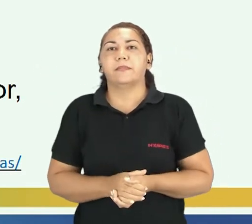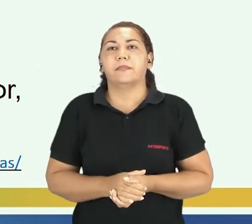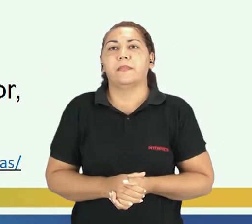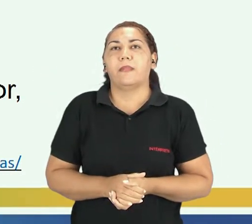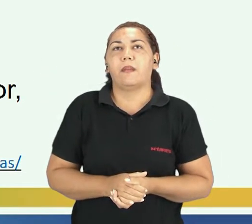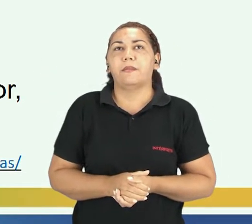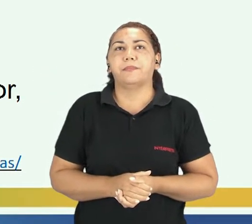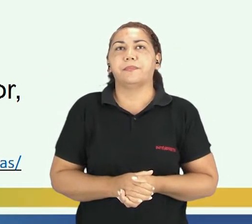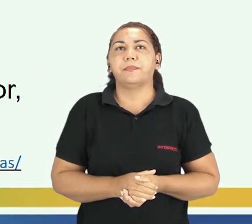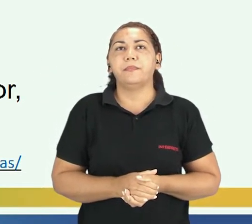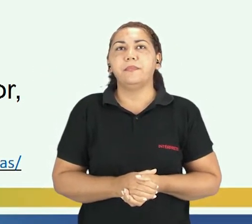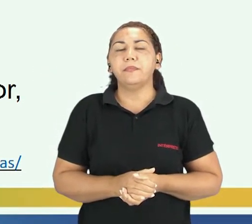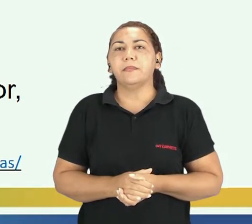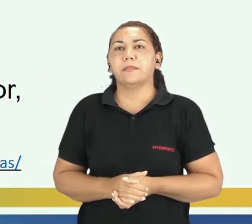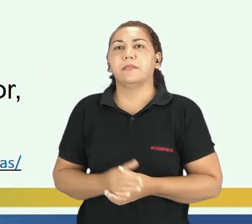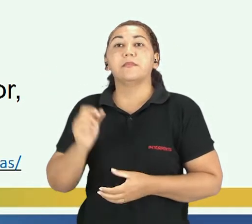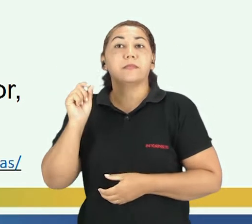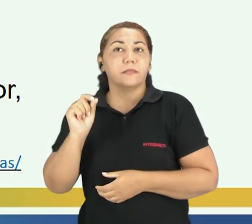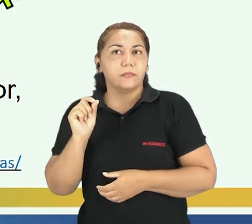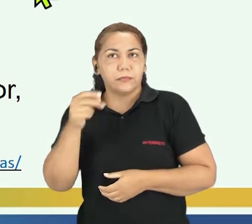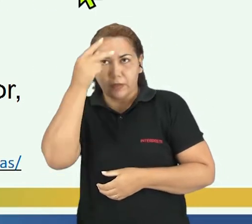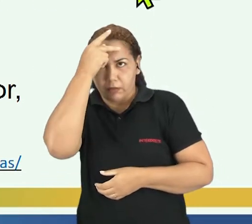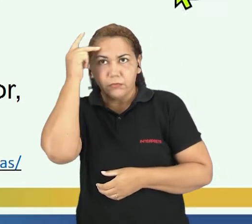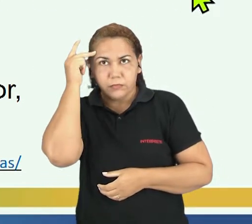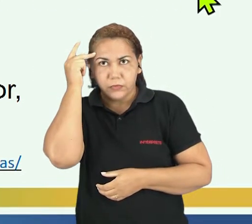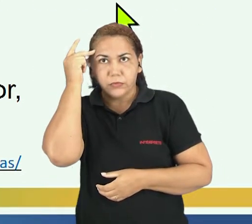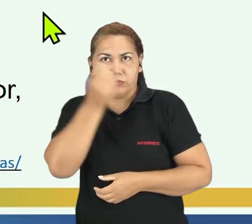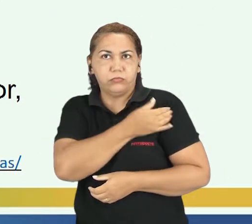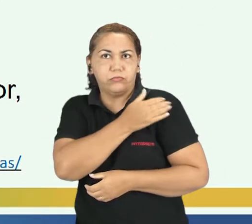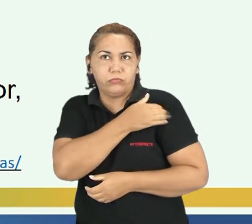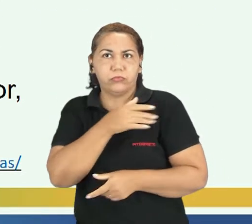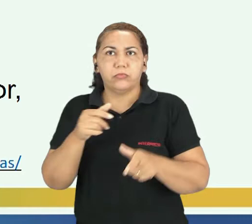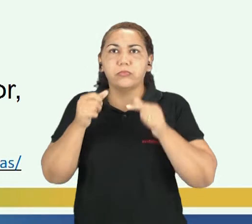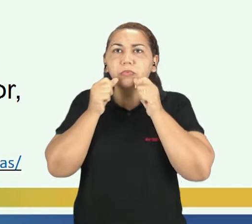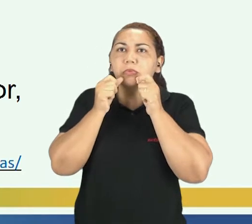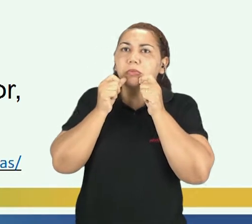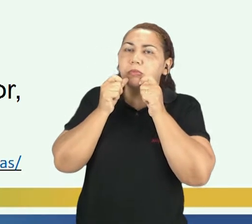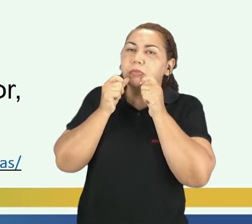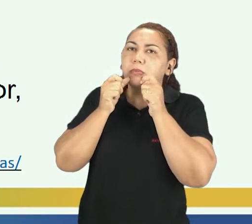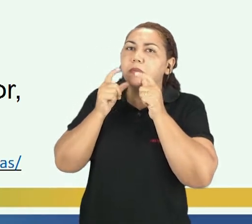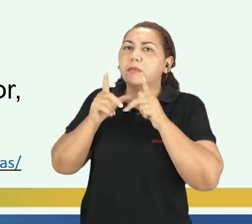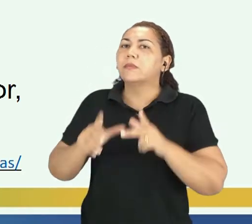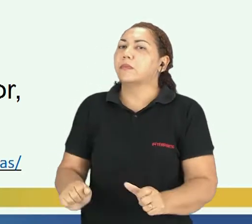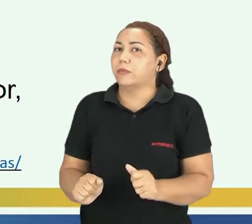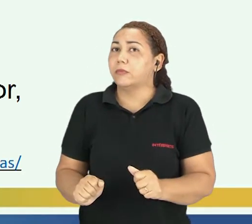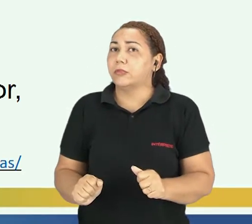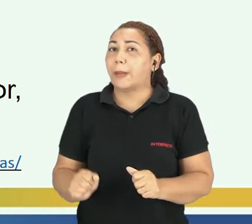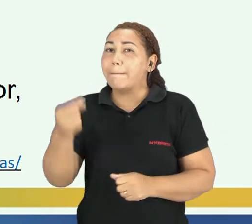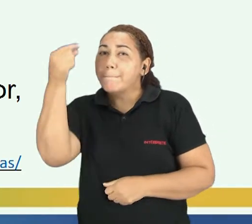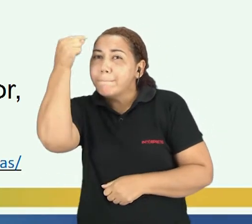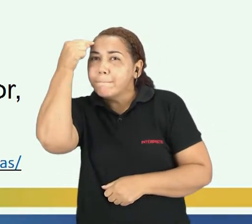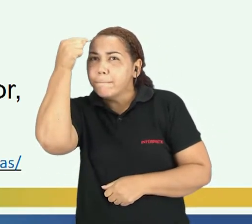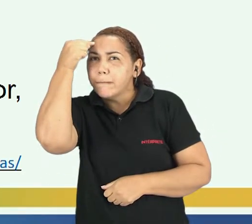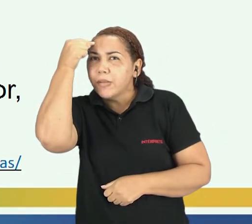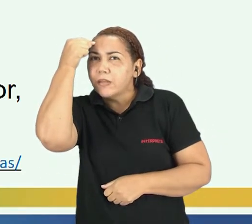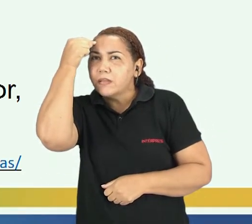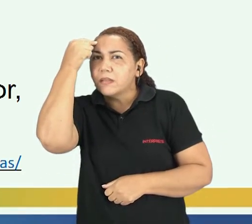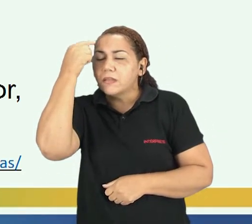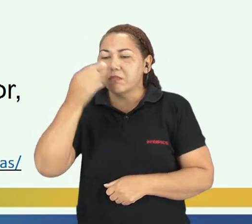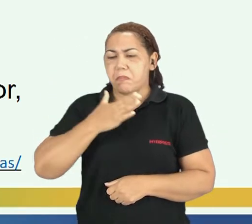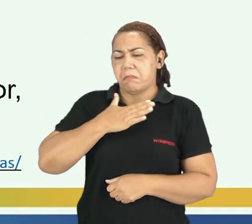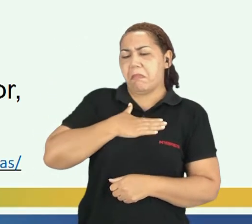essa parte aqui, ó. Quem comete esse tipo de preconceito geralmente tem a ideia de que sua maneira de falar é correta e ainda é superior à